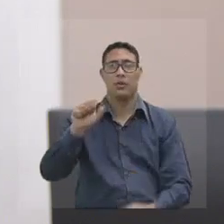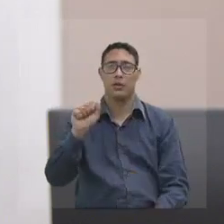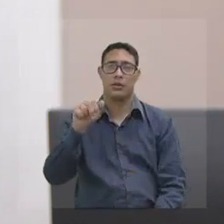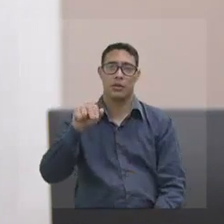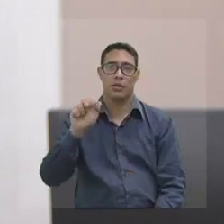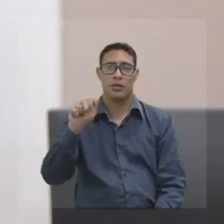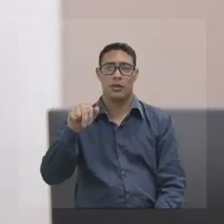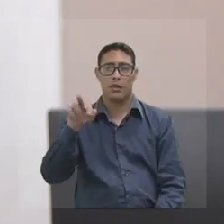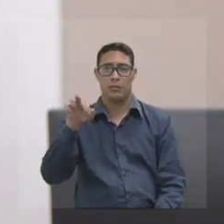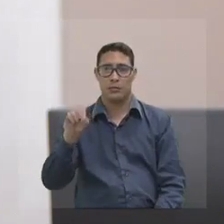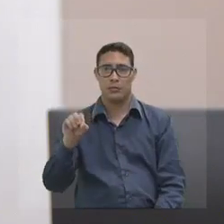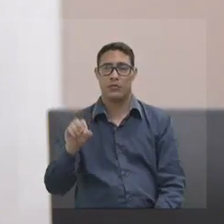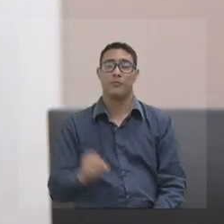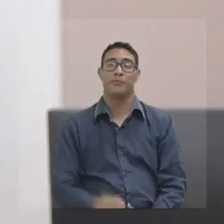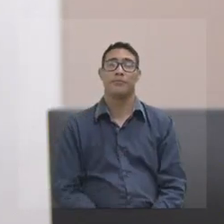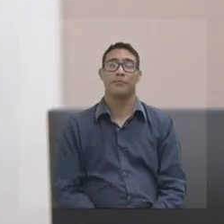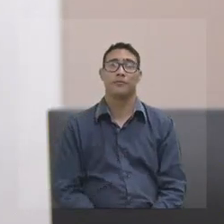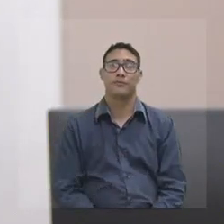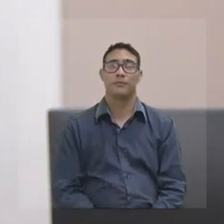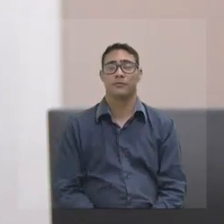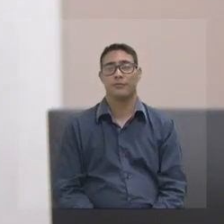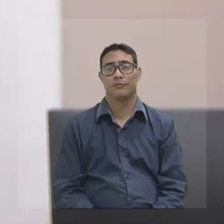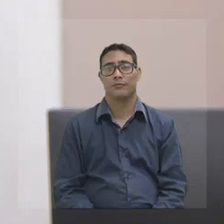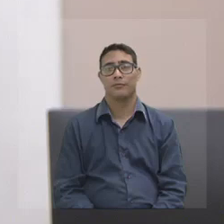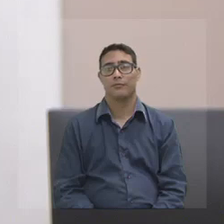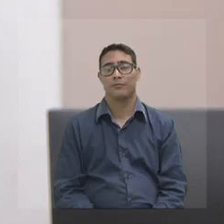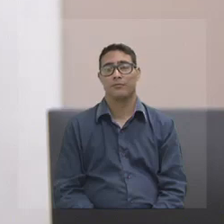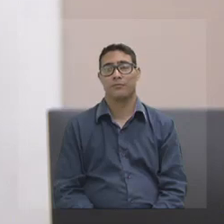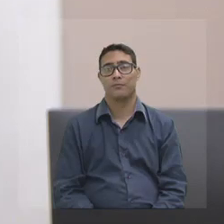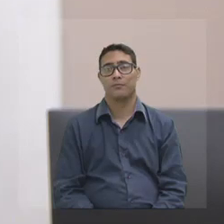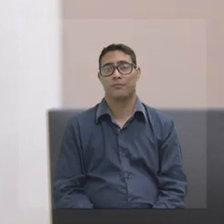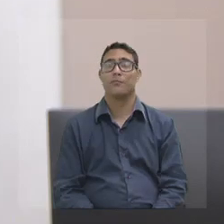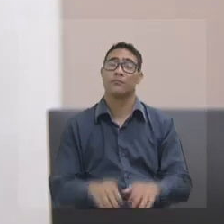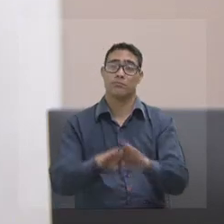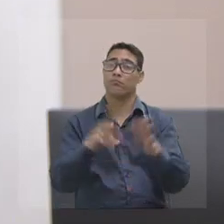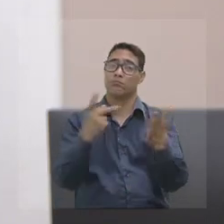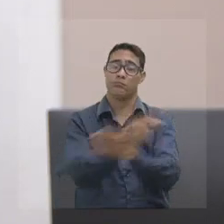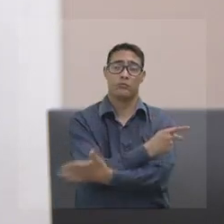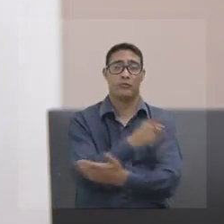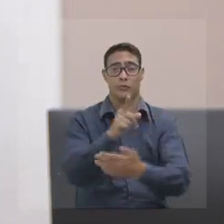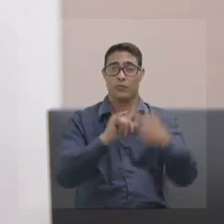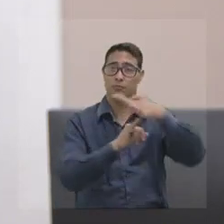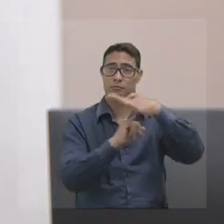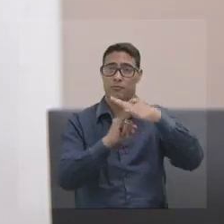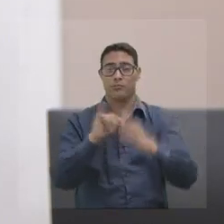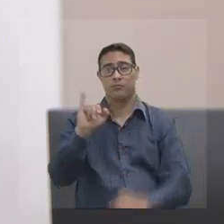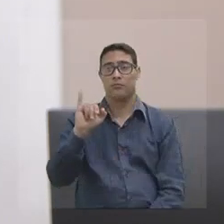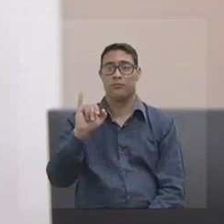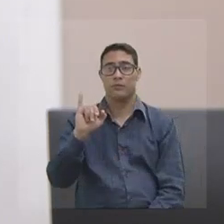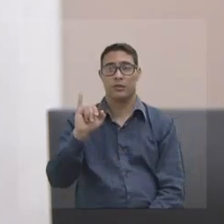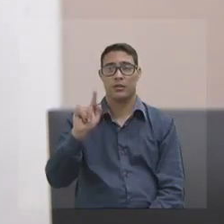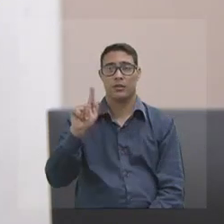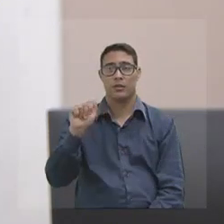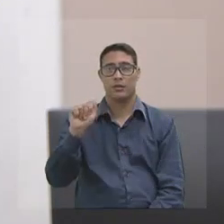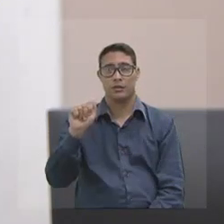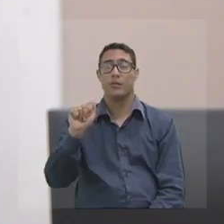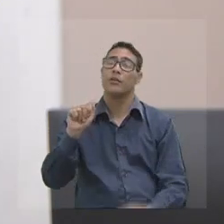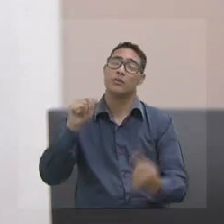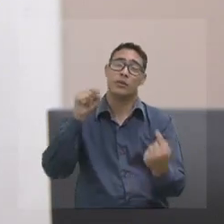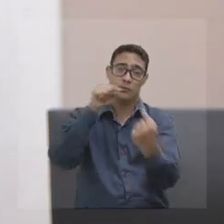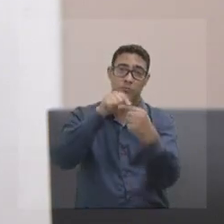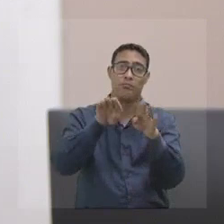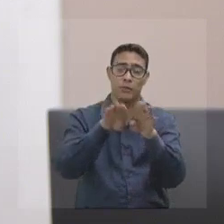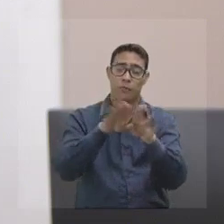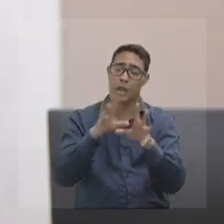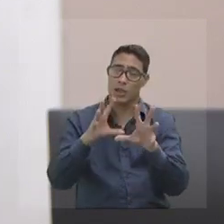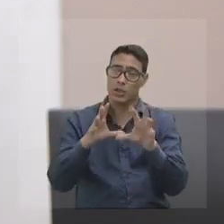sanitário bem ainda nas ações do igan está em curso elaboração do plano de segurança hídrica do